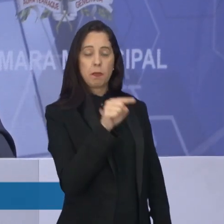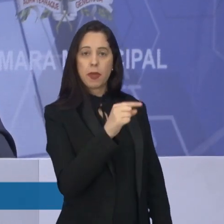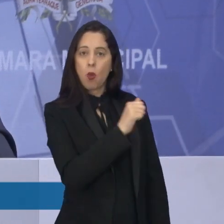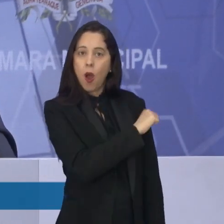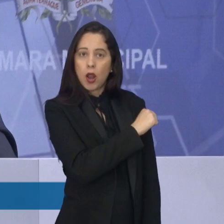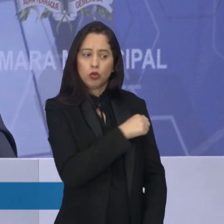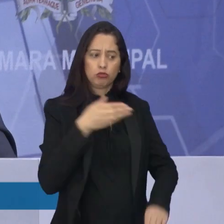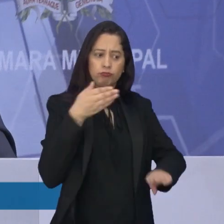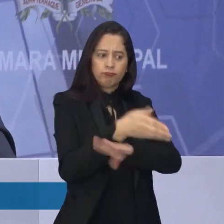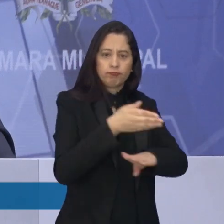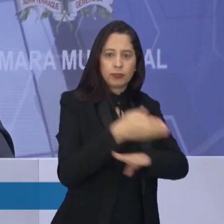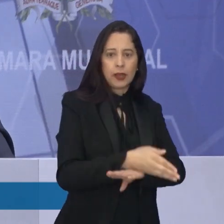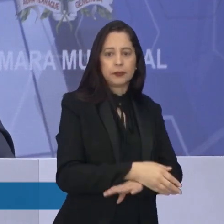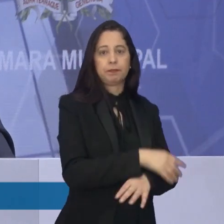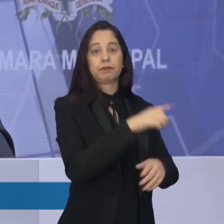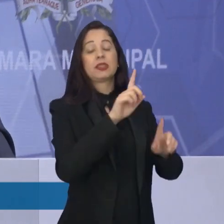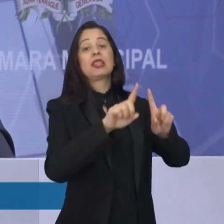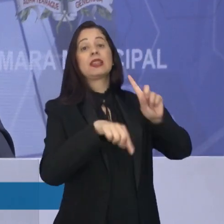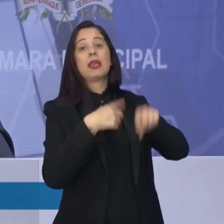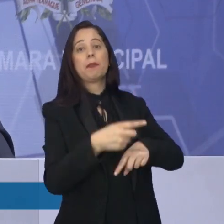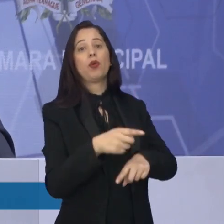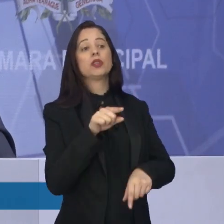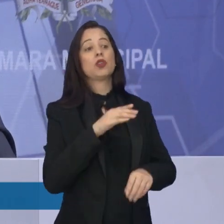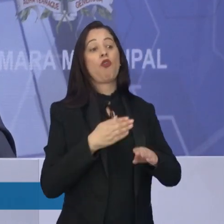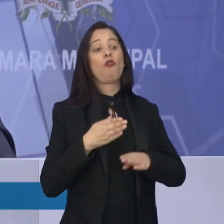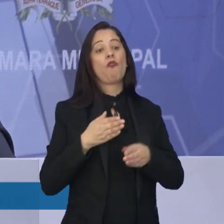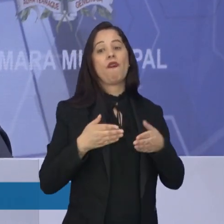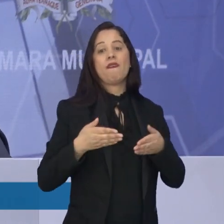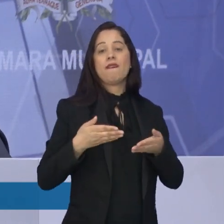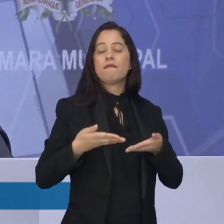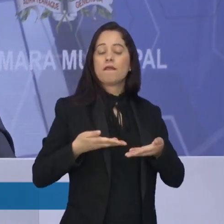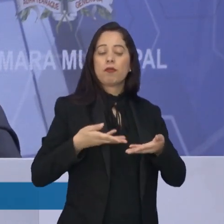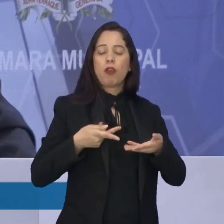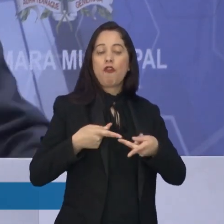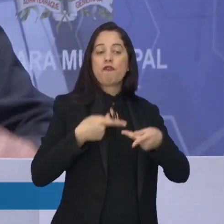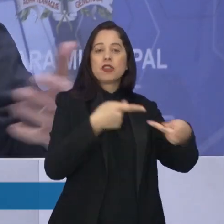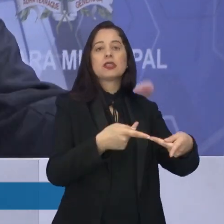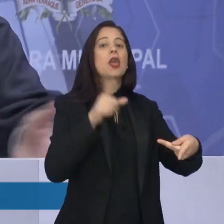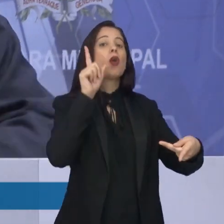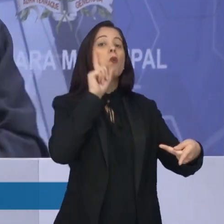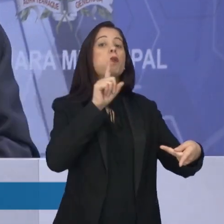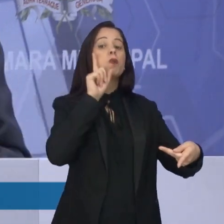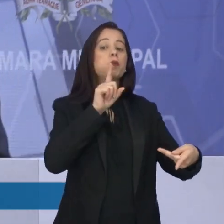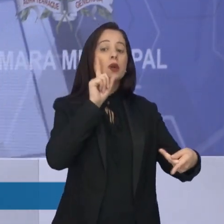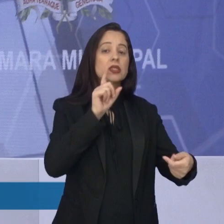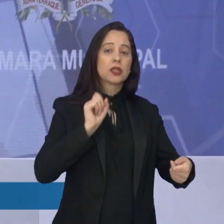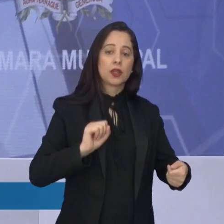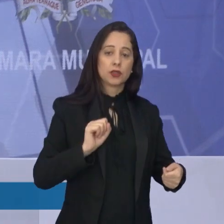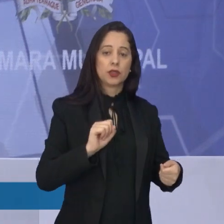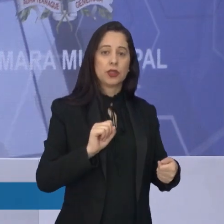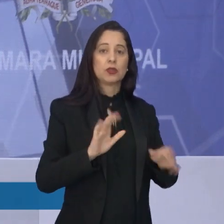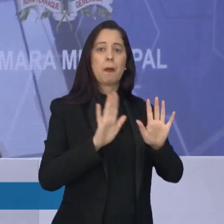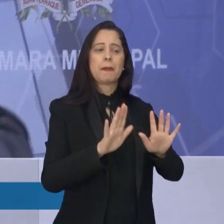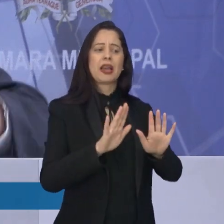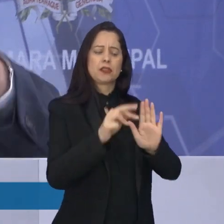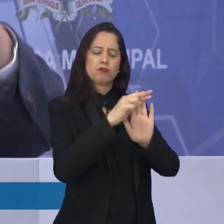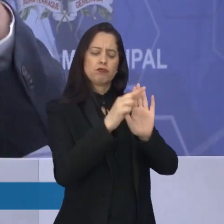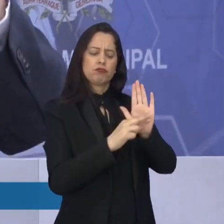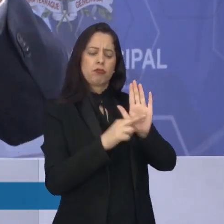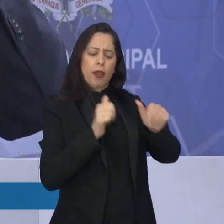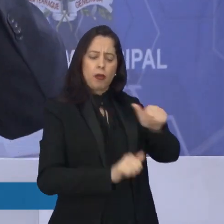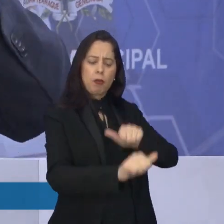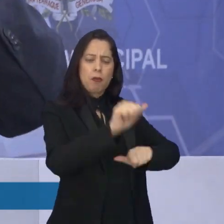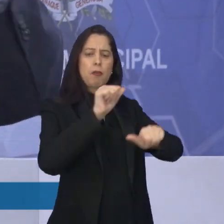alunos. E, finalmente, fui aos Estados Unidos, só que lá eu mudei o critério, porque, ao contrário de todos os países que eu citei